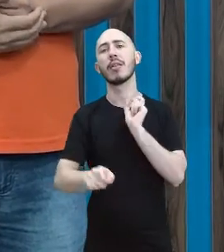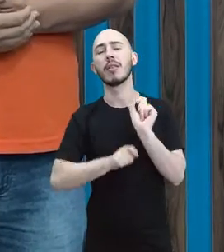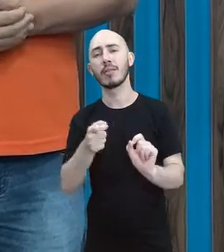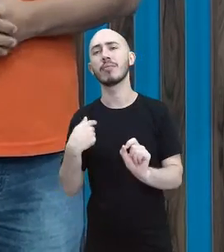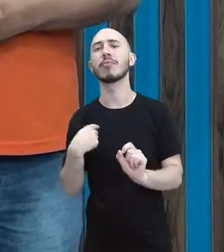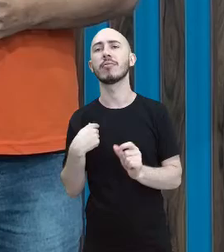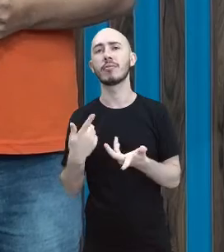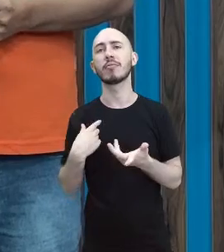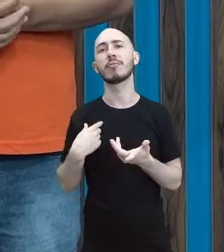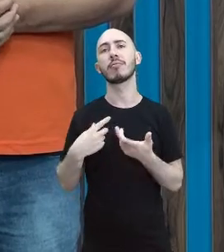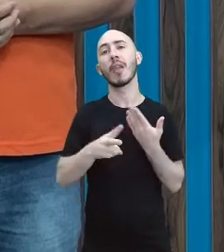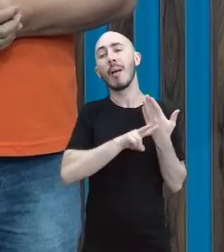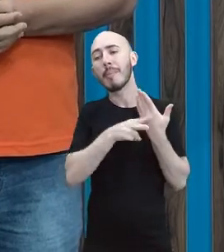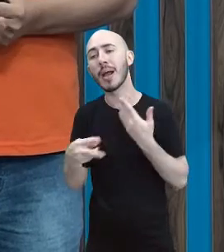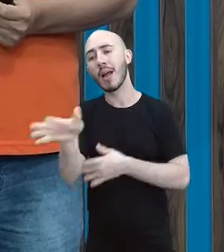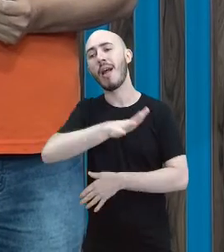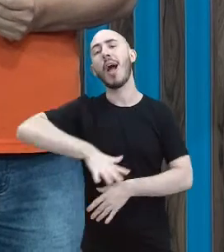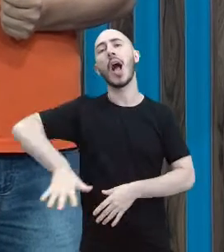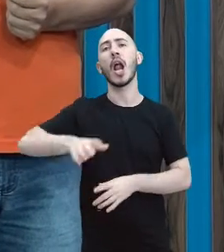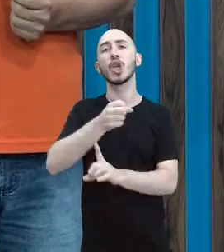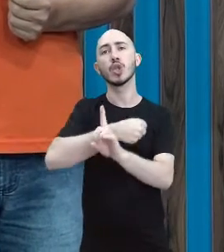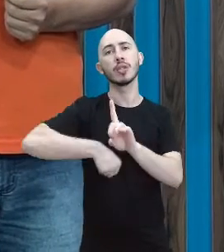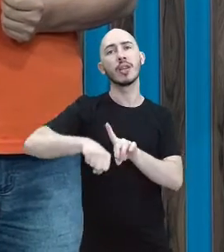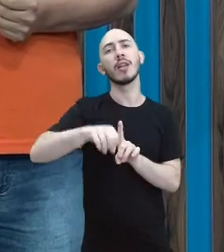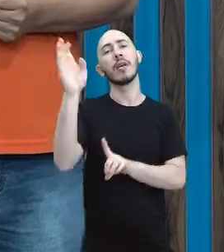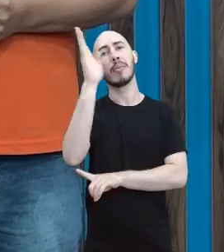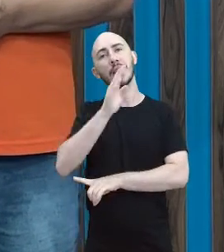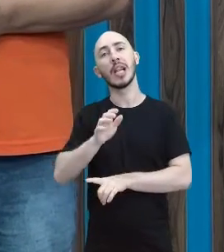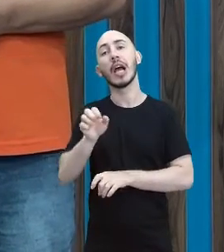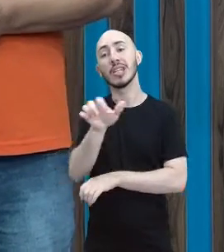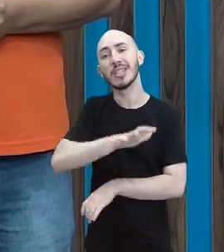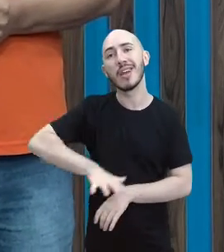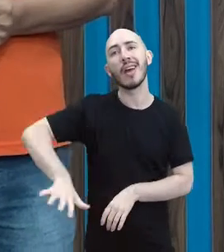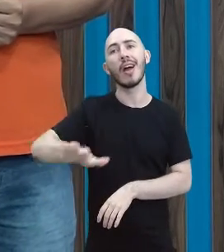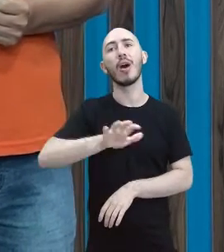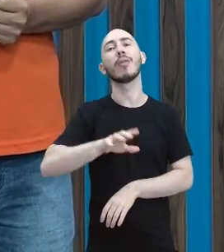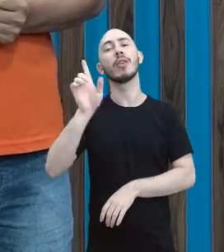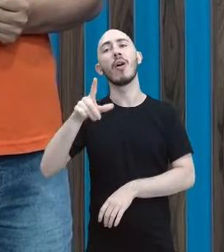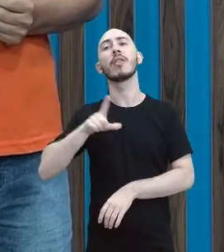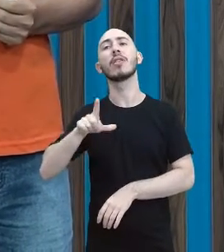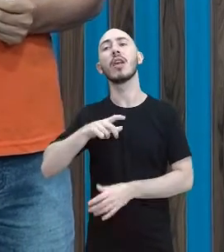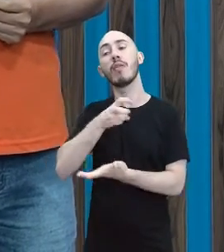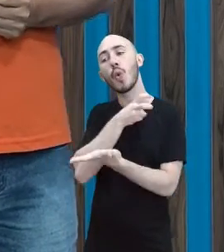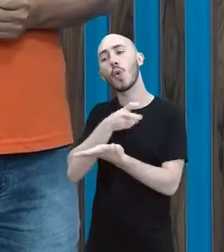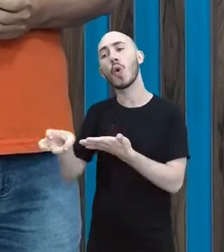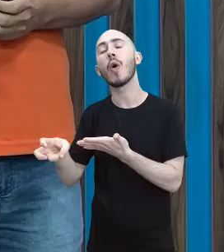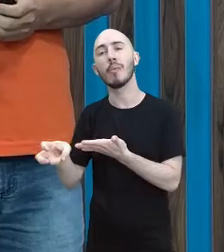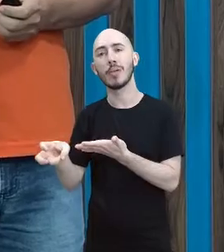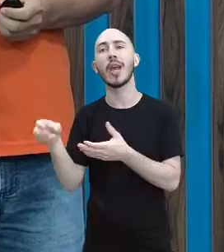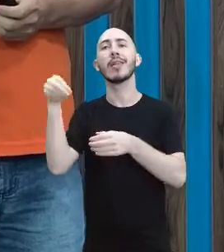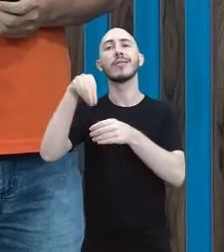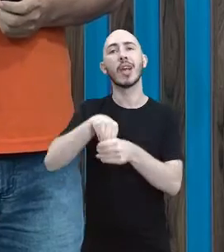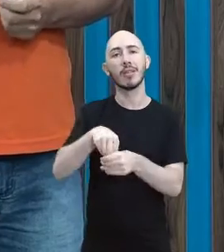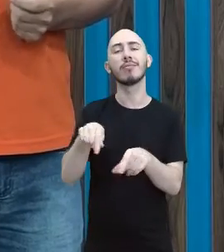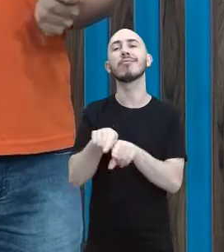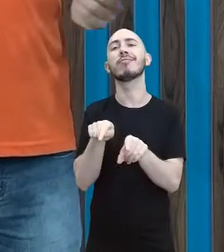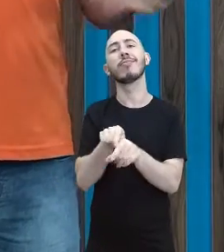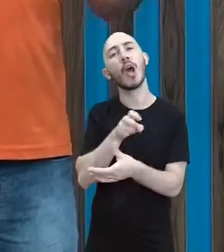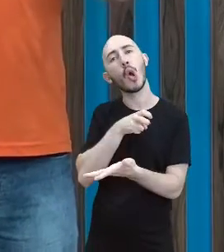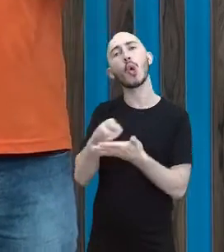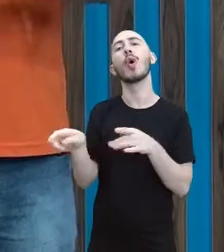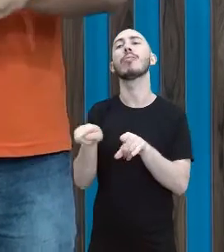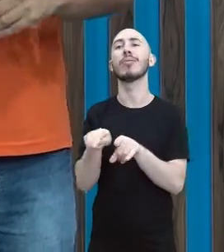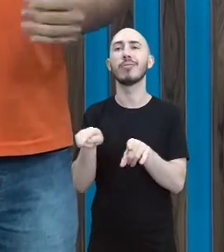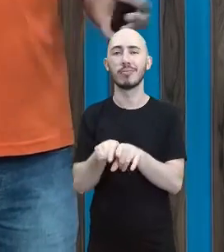atingindo, né, todos os setores da sociedade brasileira. A gente chama aí de um golpe dentro do golpe. Por quê? Porque em 64 já foi um golpe,